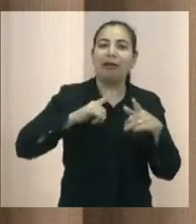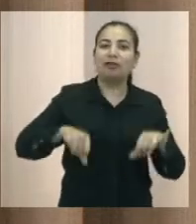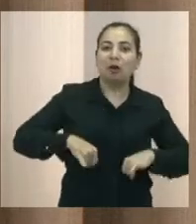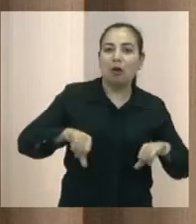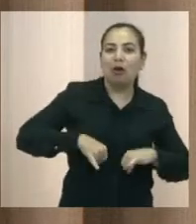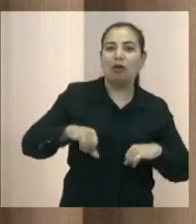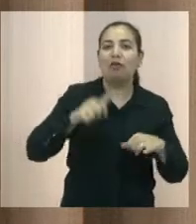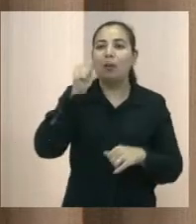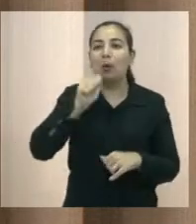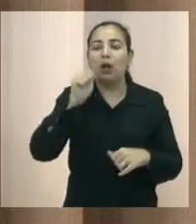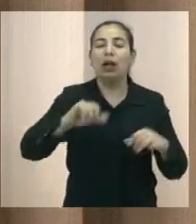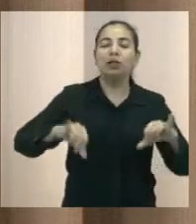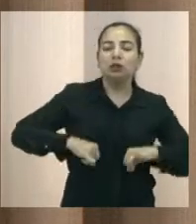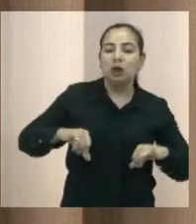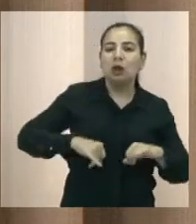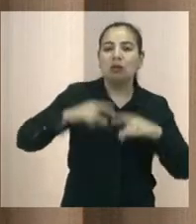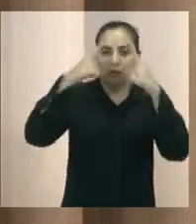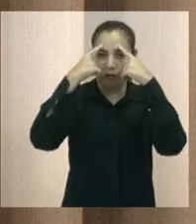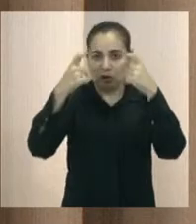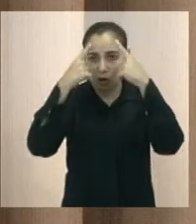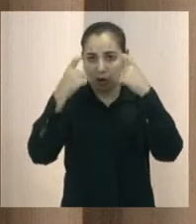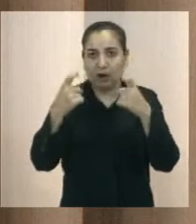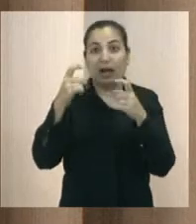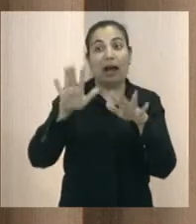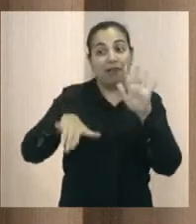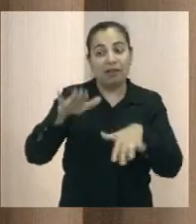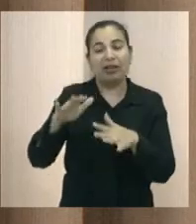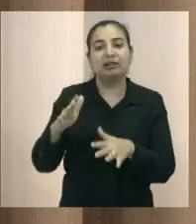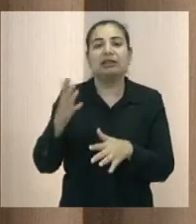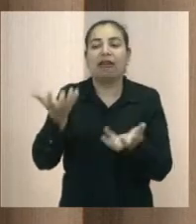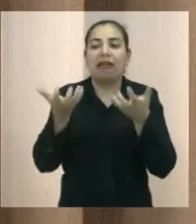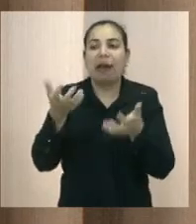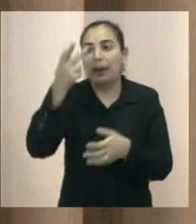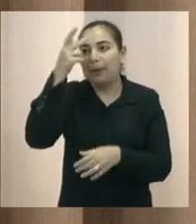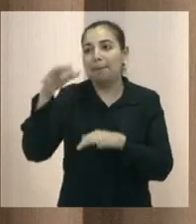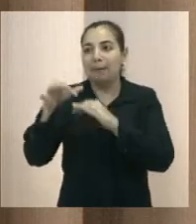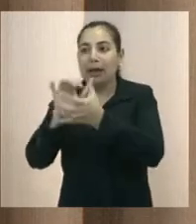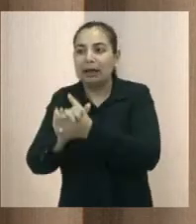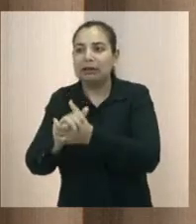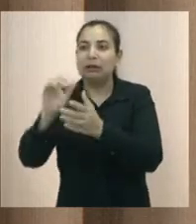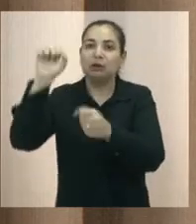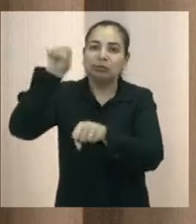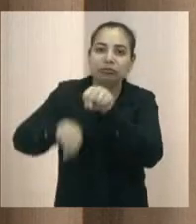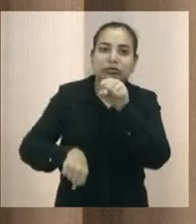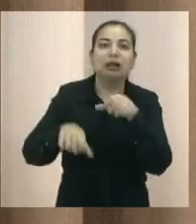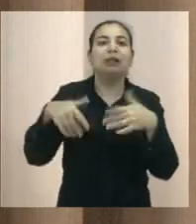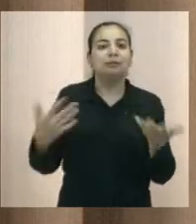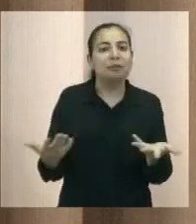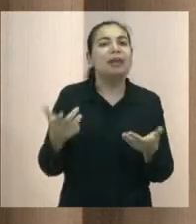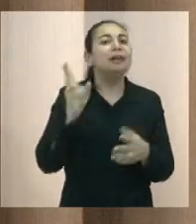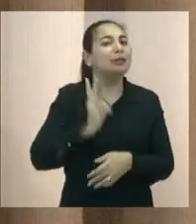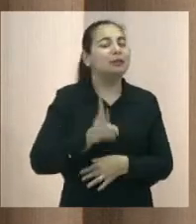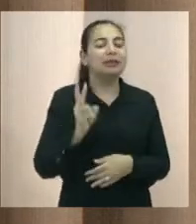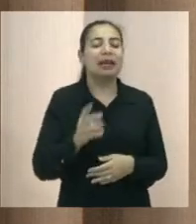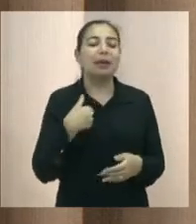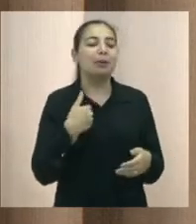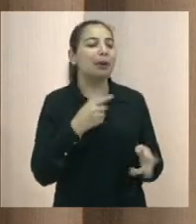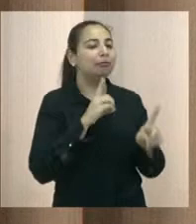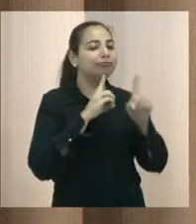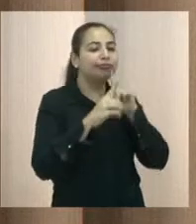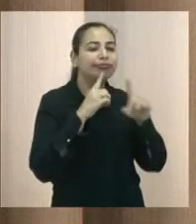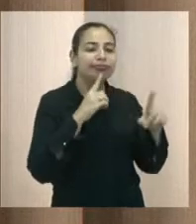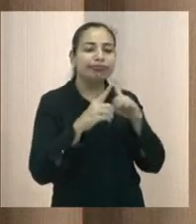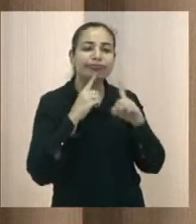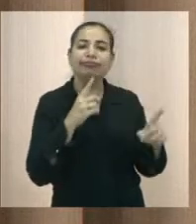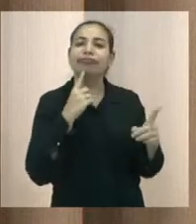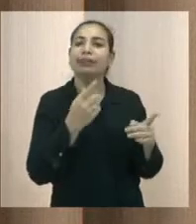garantir o cumprimento das medidas protetivas previstas na Lei Maria da Penha, pensão alimentícia, né, afastamento do agressor do